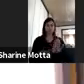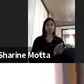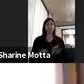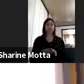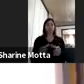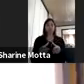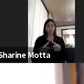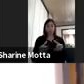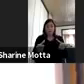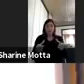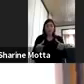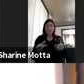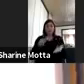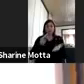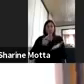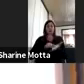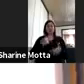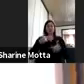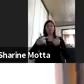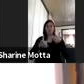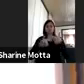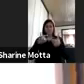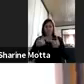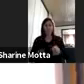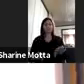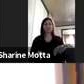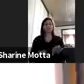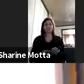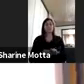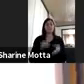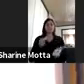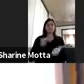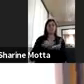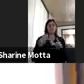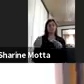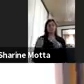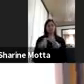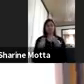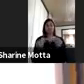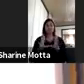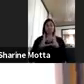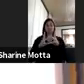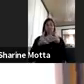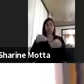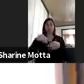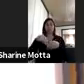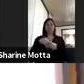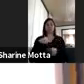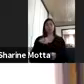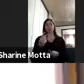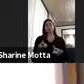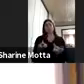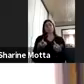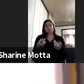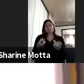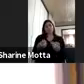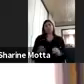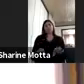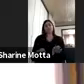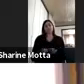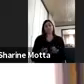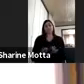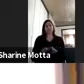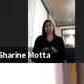desemprego, da degradação das condições de trabalho, a diminuição da massa salarial, tudo isso vai levar a que as situações de